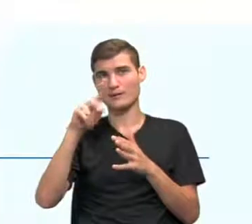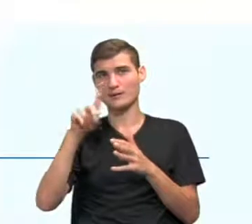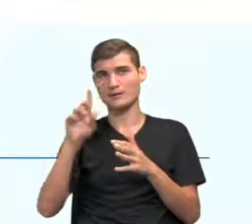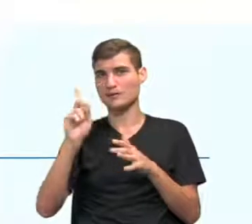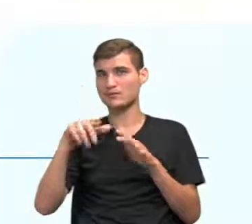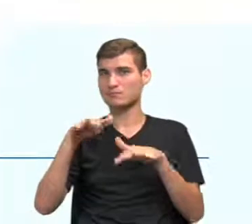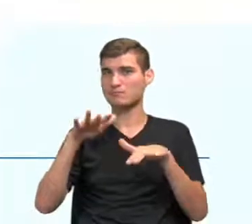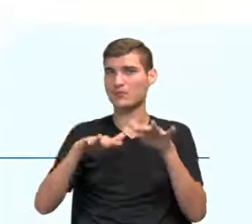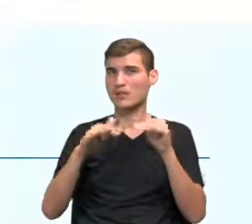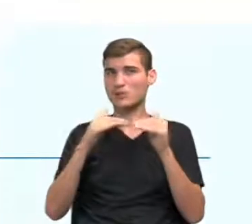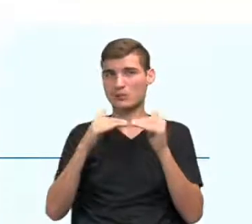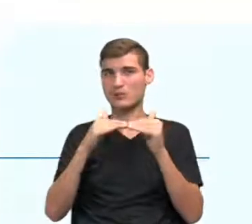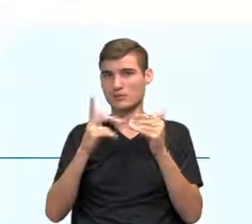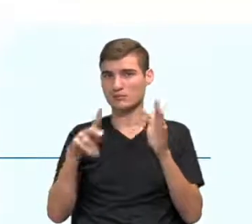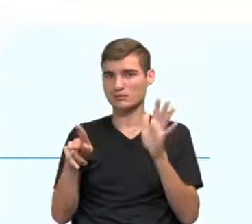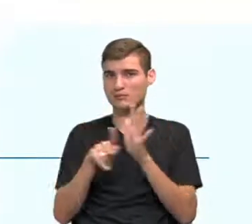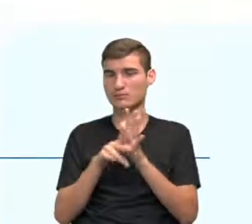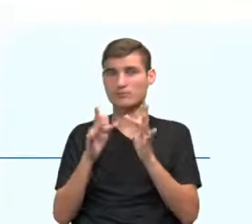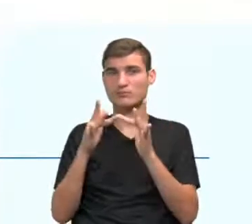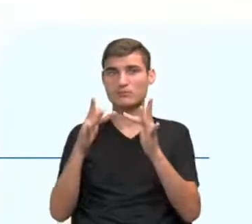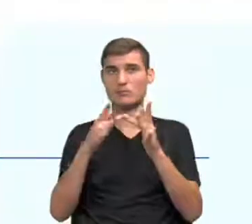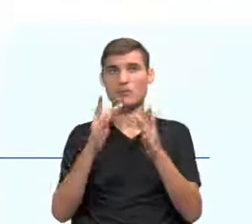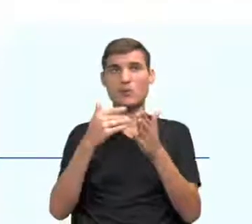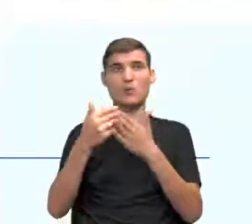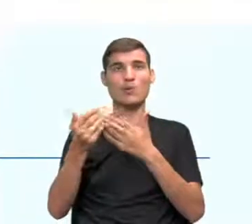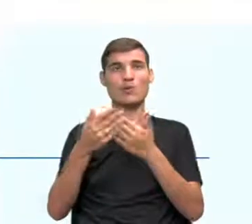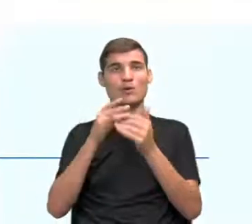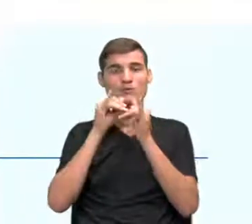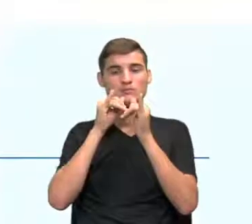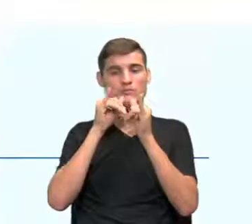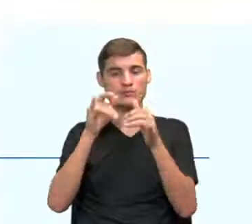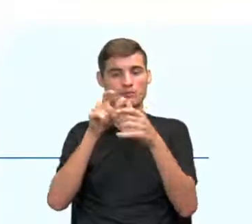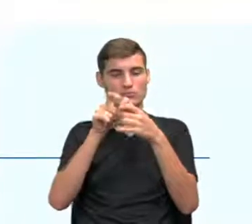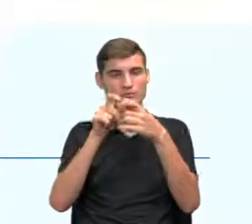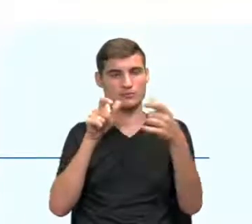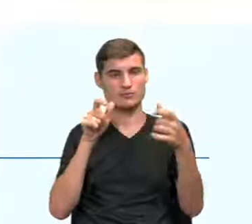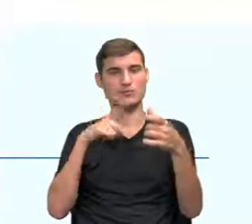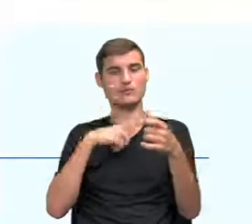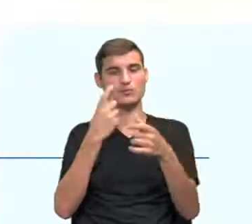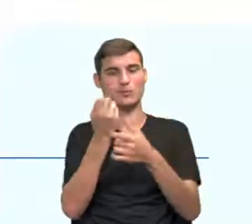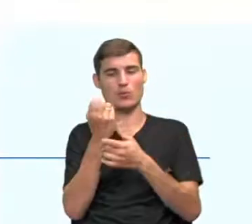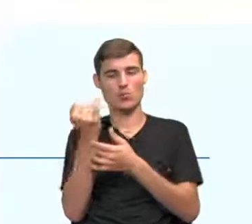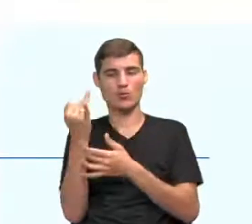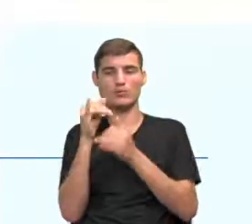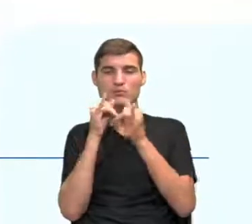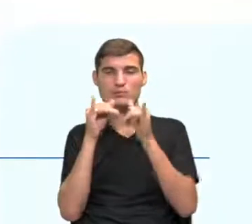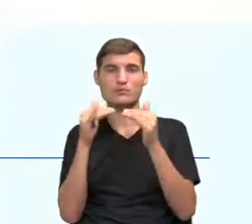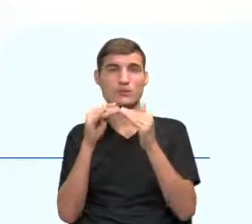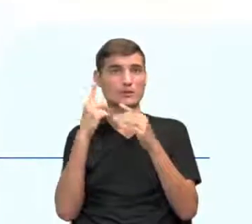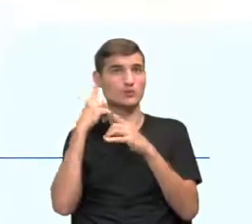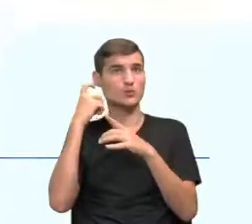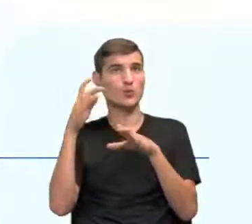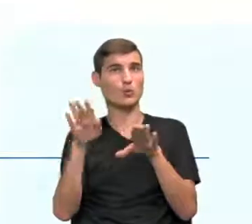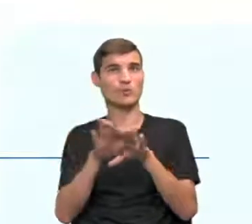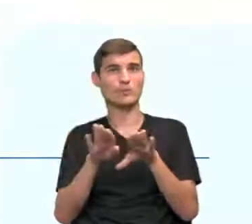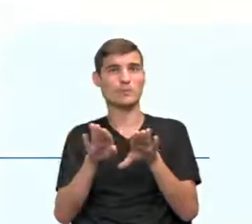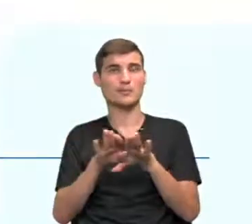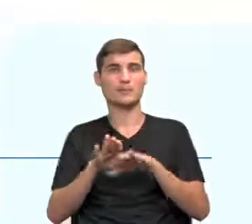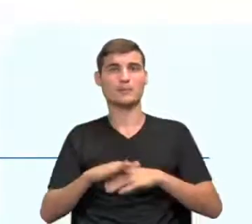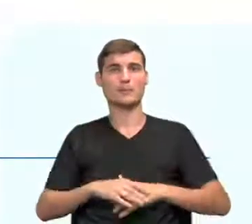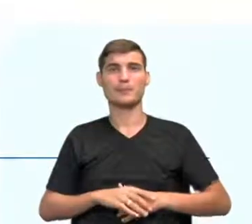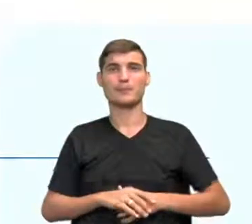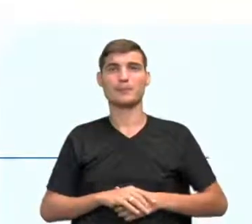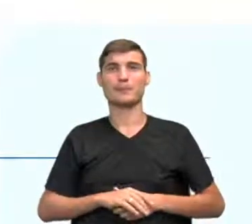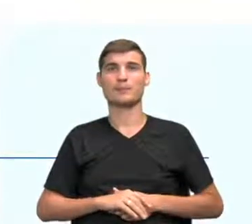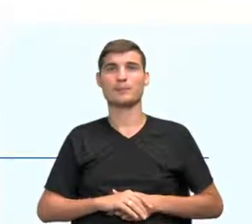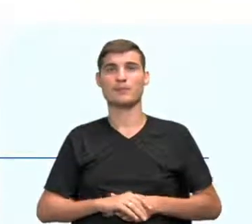a onda sonora. Então, qualquer emissão com essa frequência vai ter um determinado som. E a